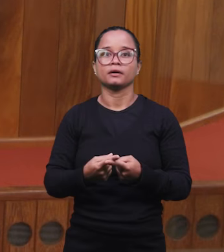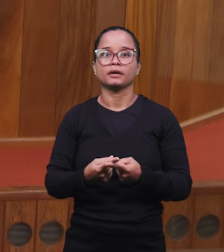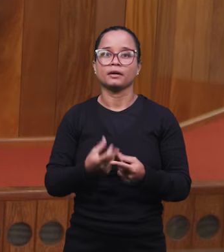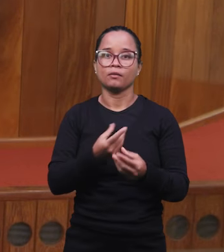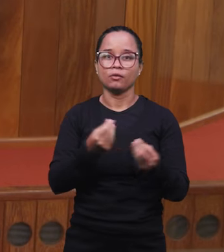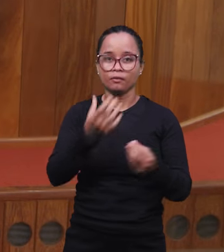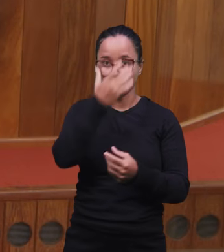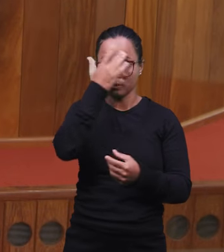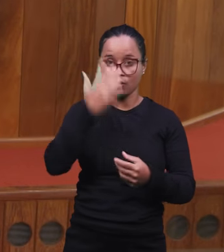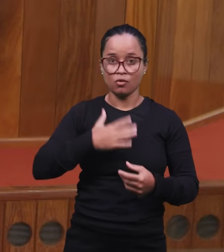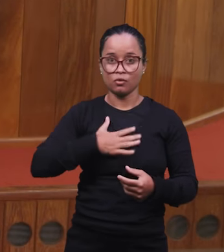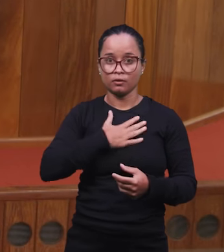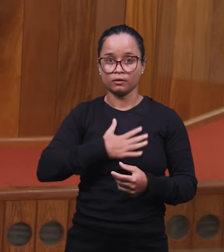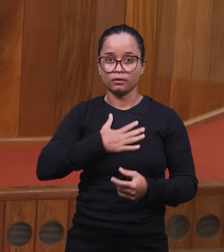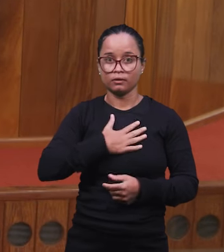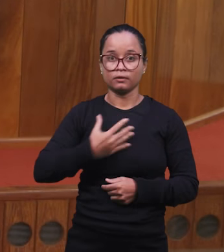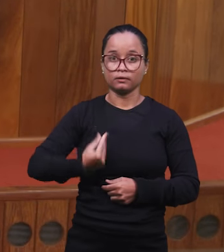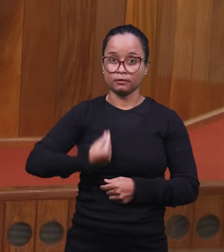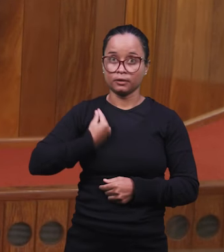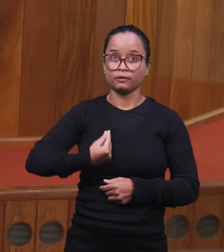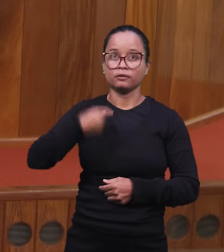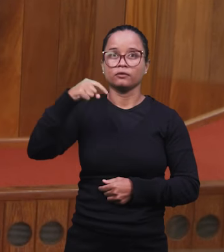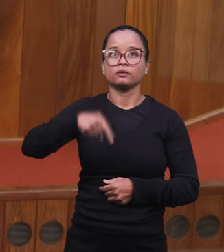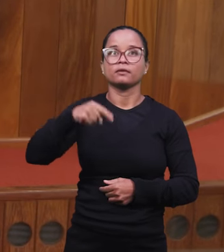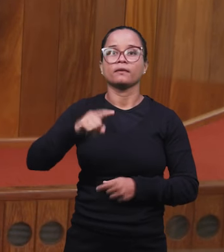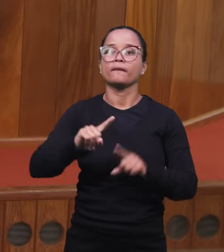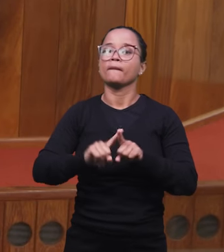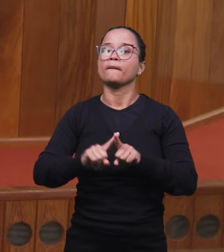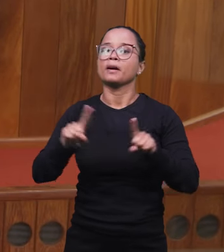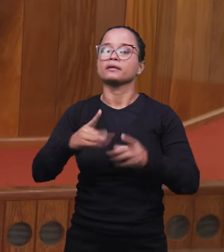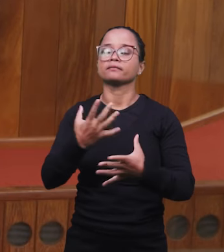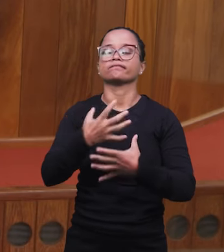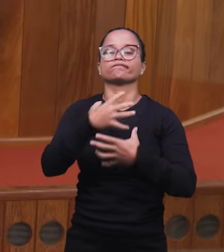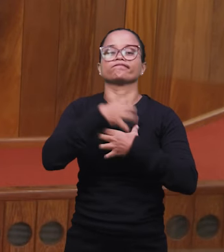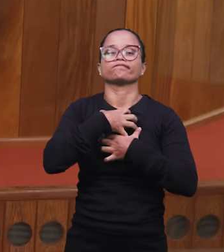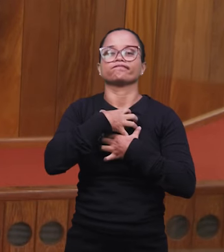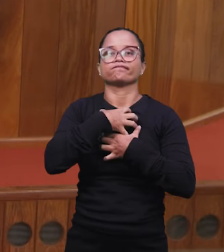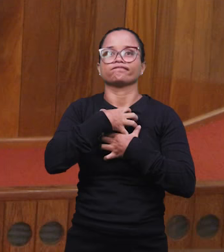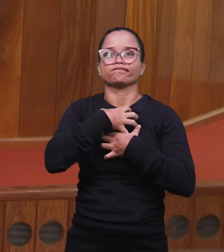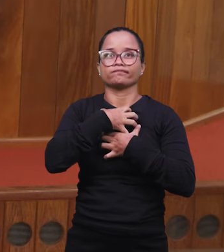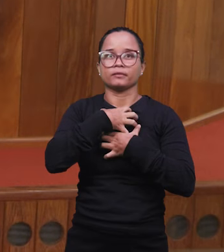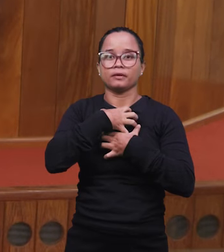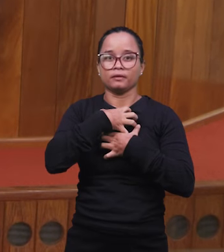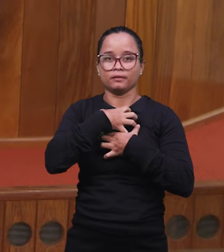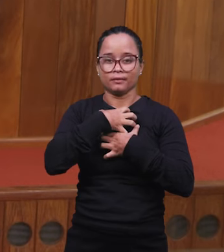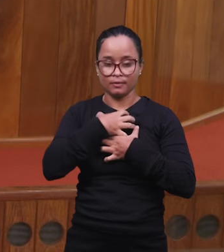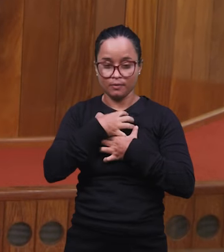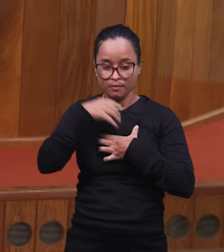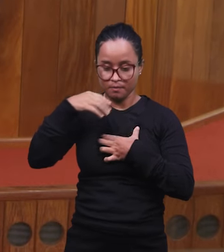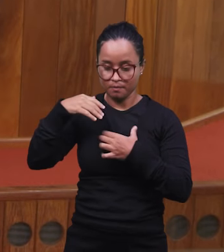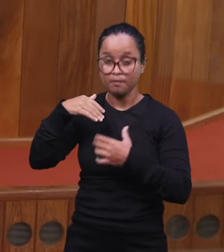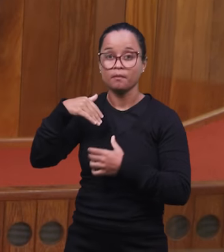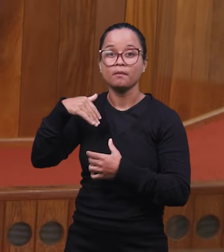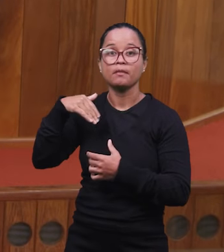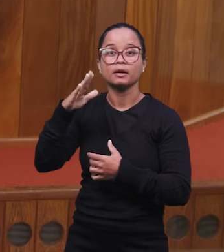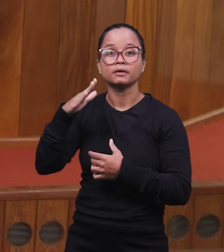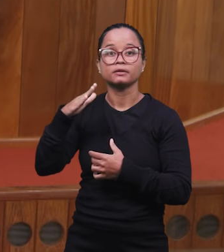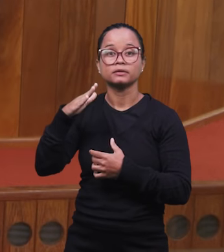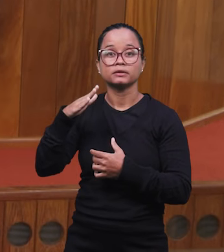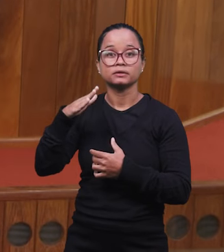gostariam de estar aqui, nessa reunião, mas que eles sintam, muito mais do que a